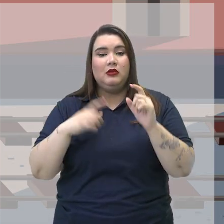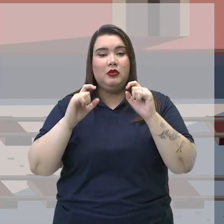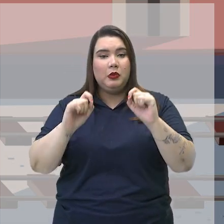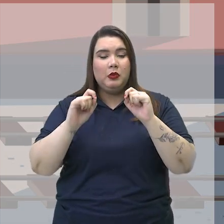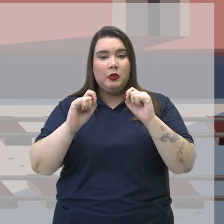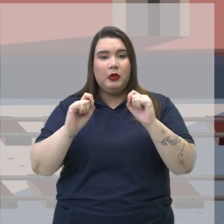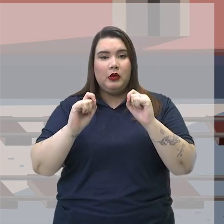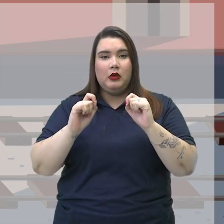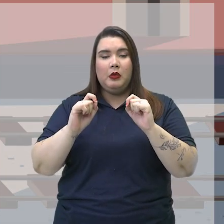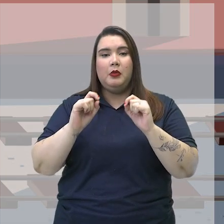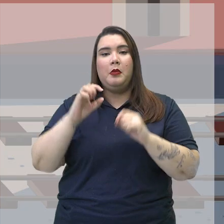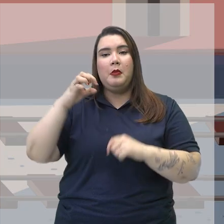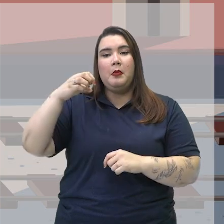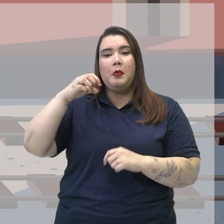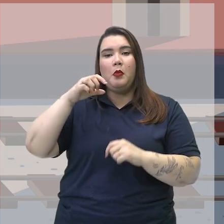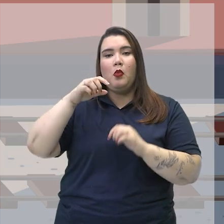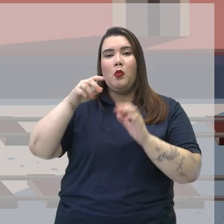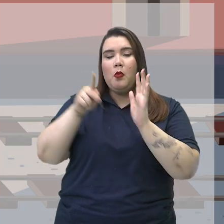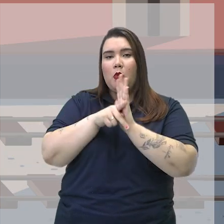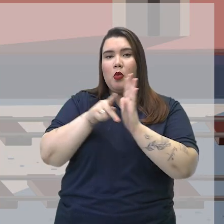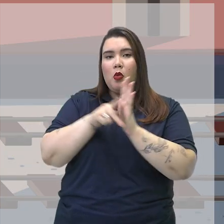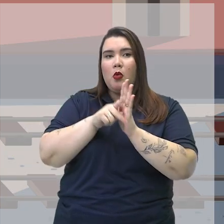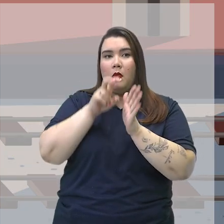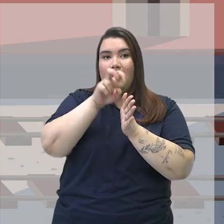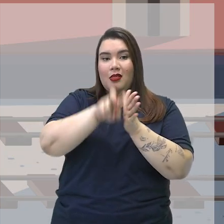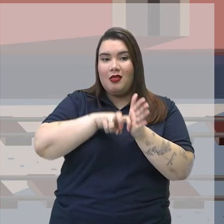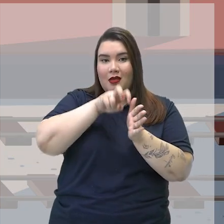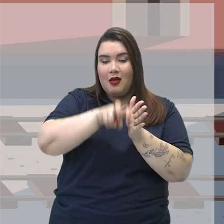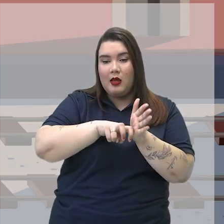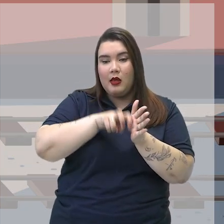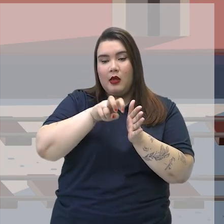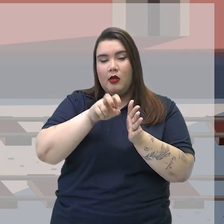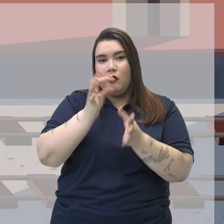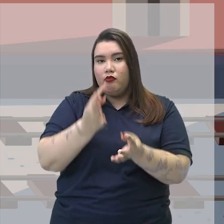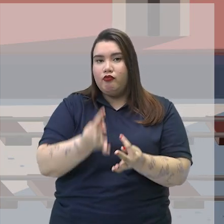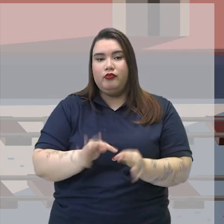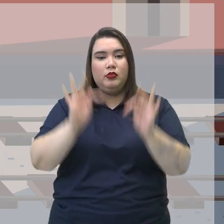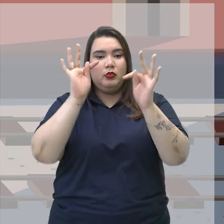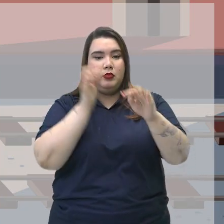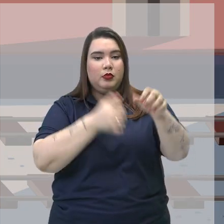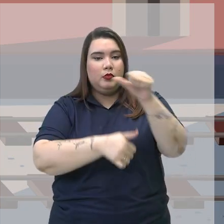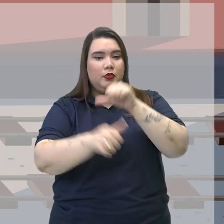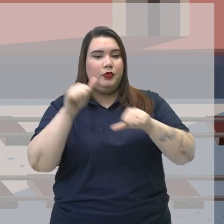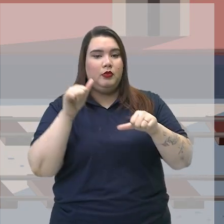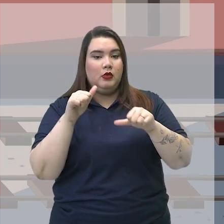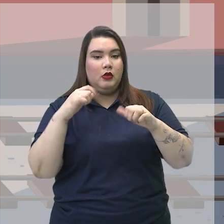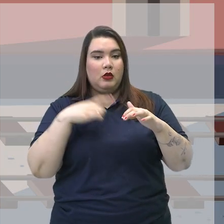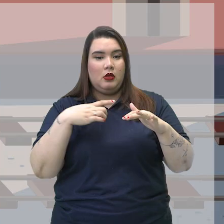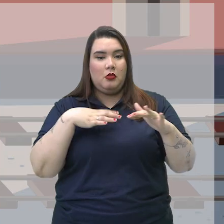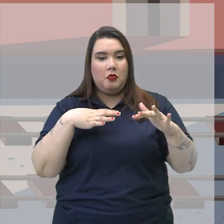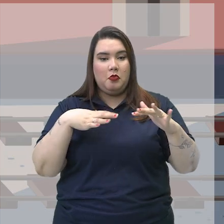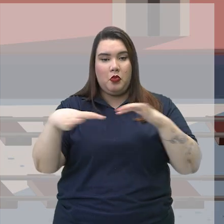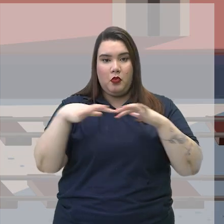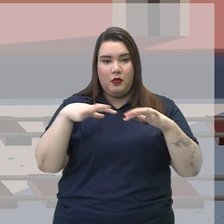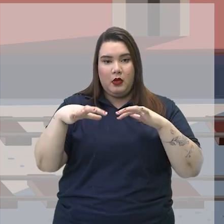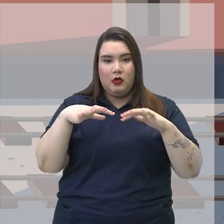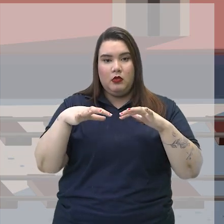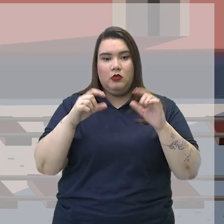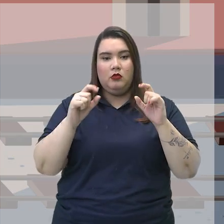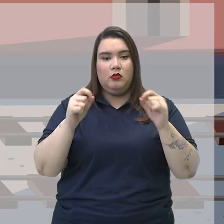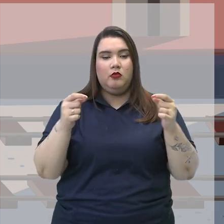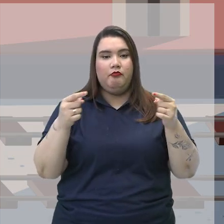maglev, que é um trem que se movimenta pela